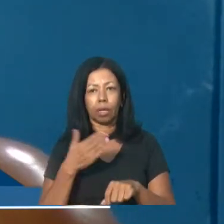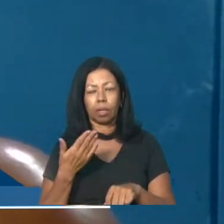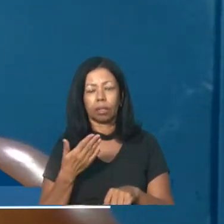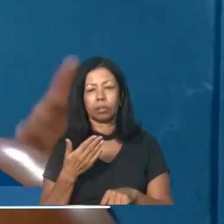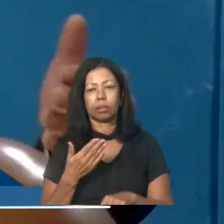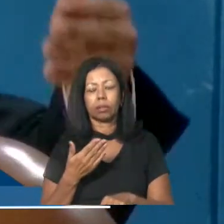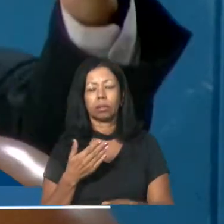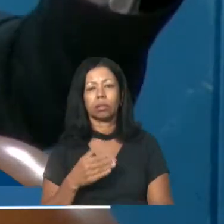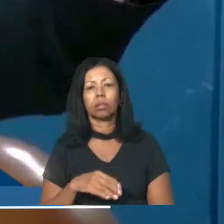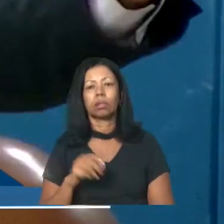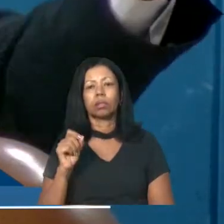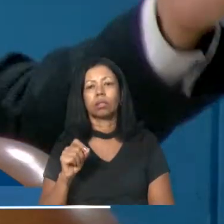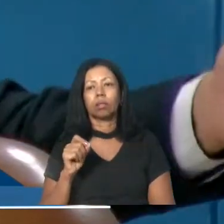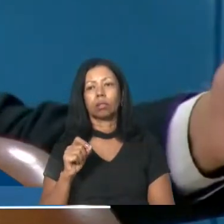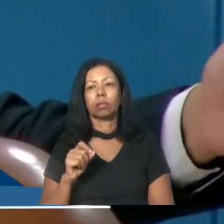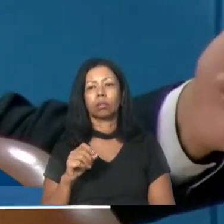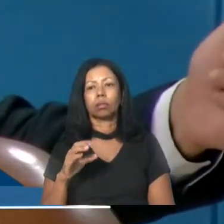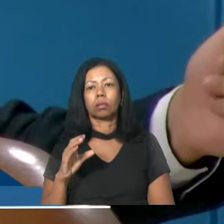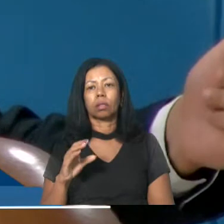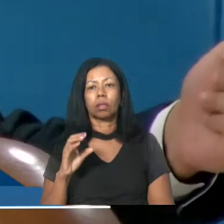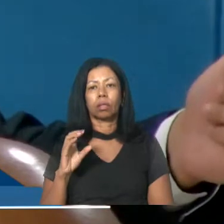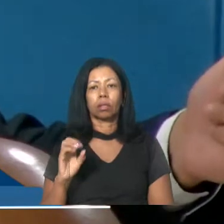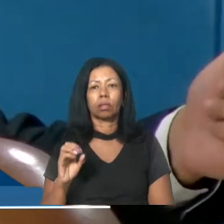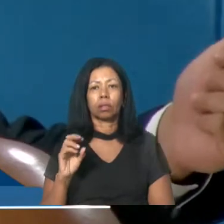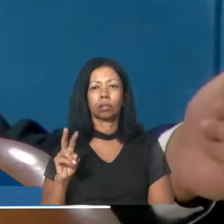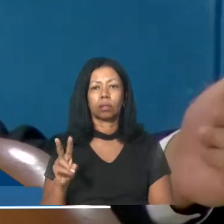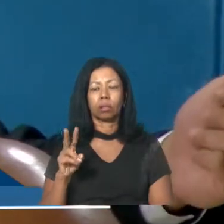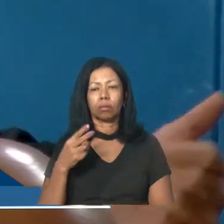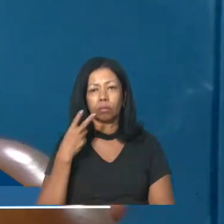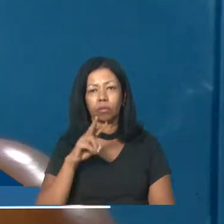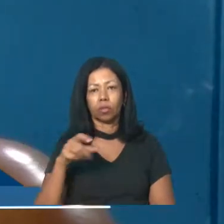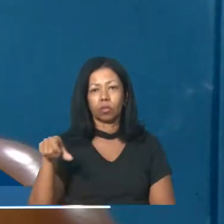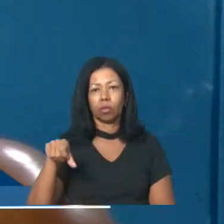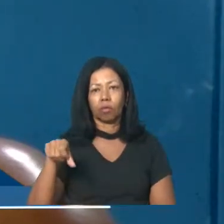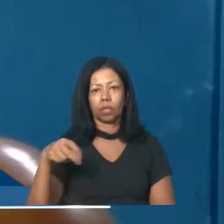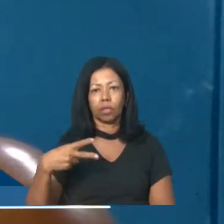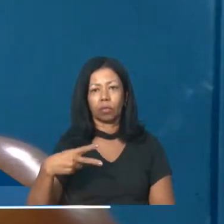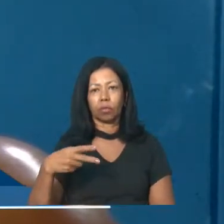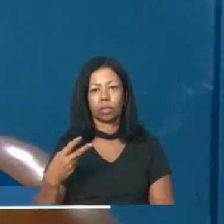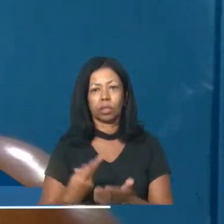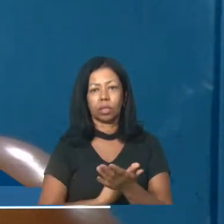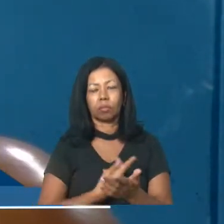de repente, após a série de vocês identificar 92 erros, ir